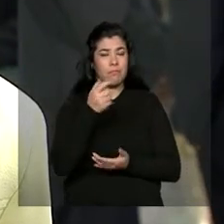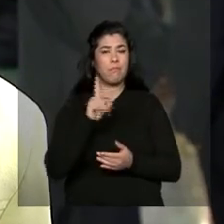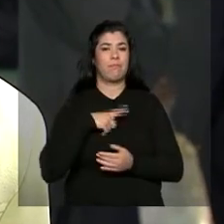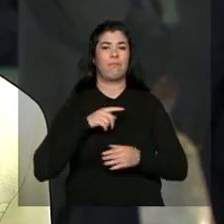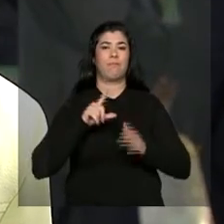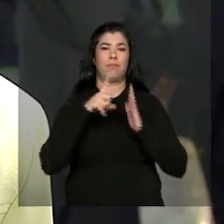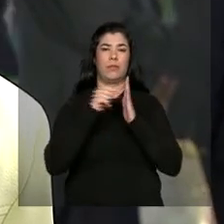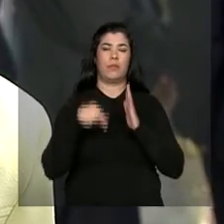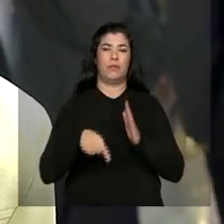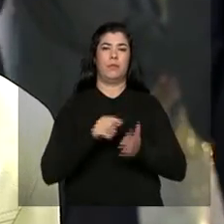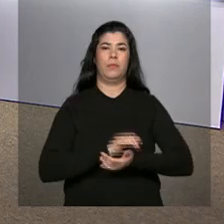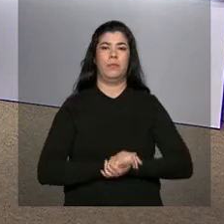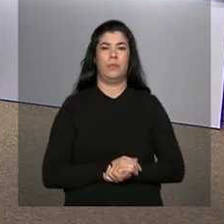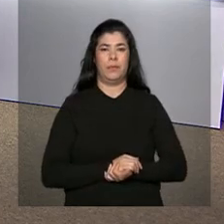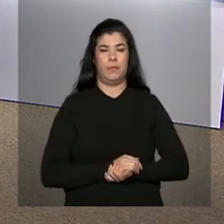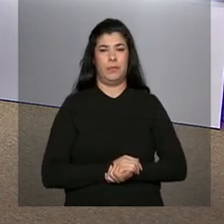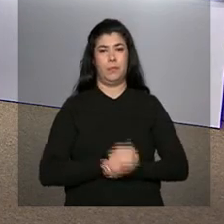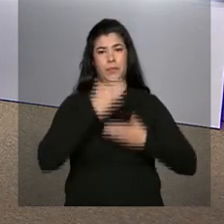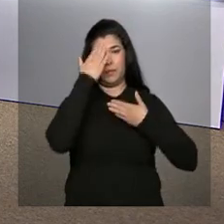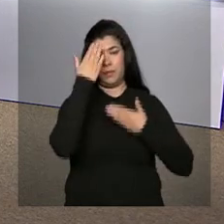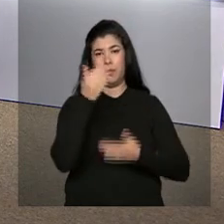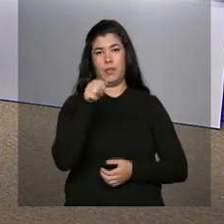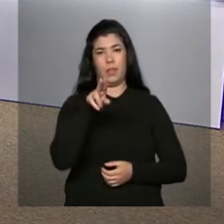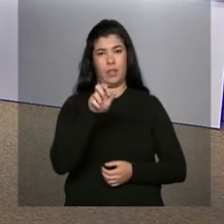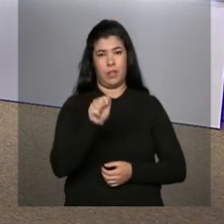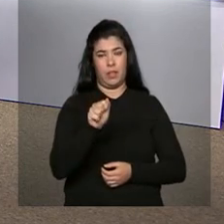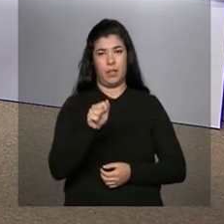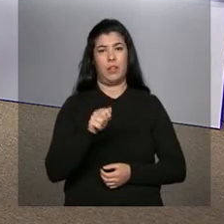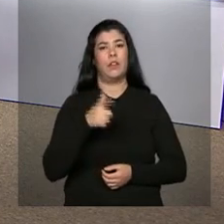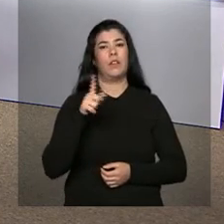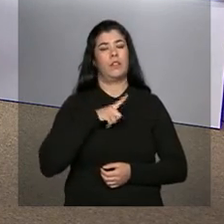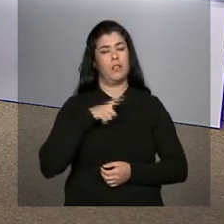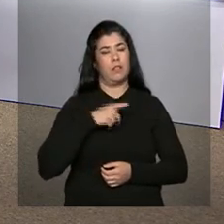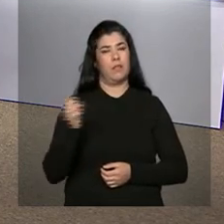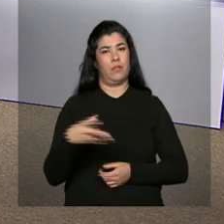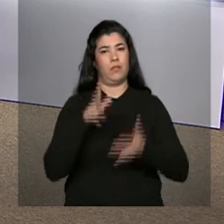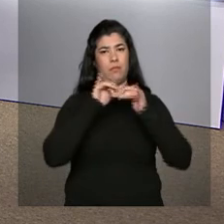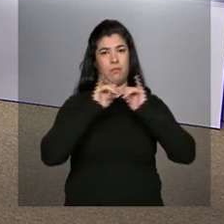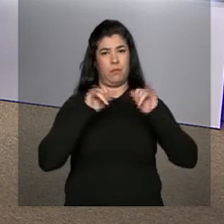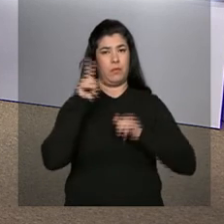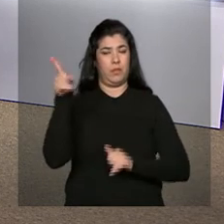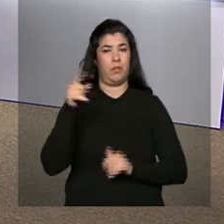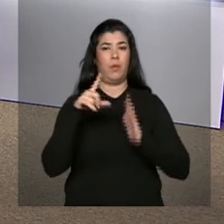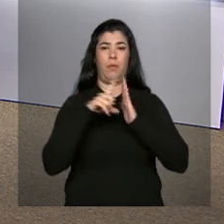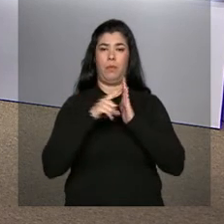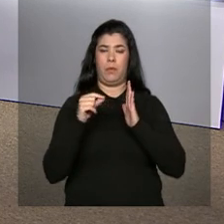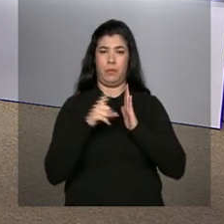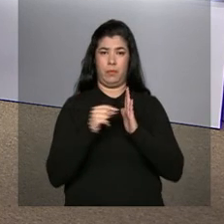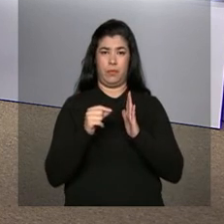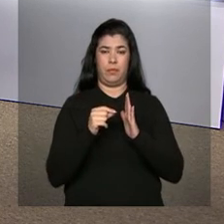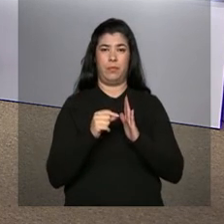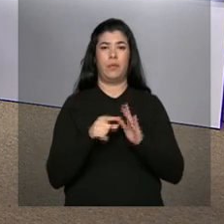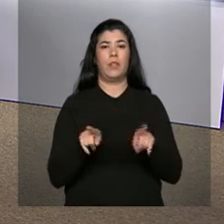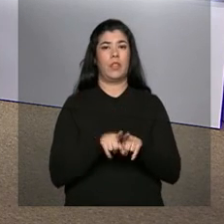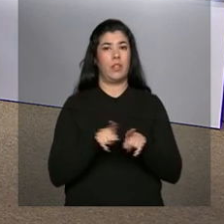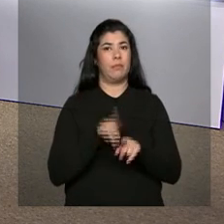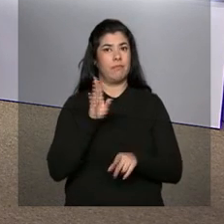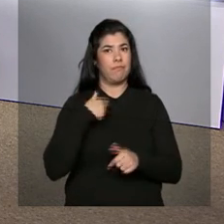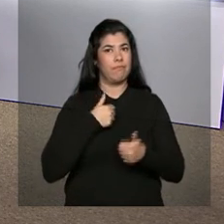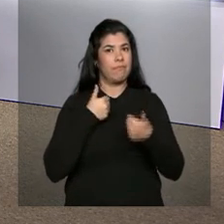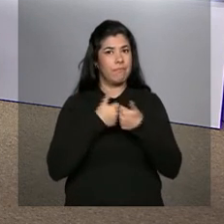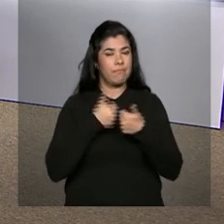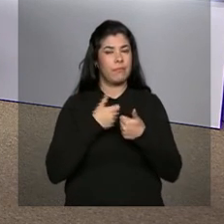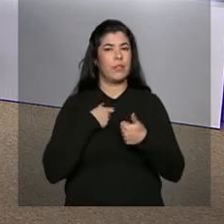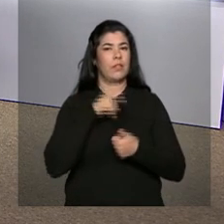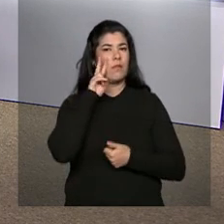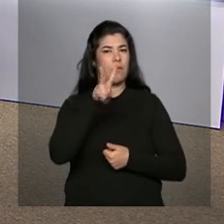do Palácio do Planalto. Obrigada, Ana Gabriela, por mais informações ao vivo lá do Palácio do Planalto. E daqui a pouco a gente